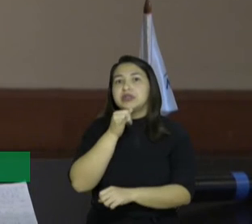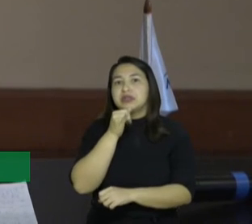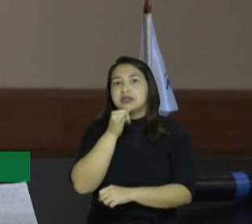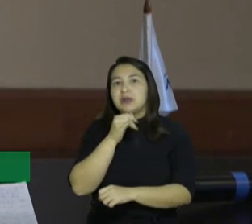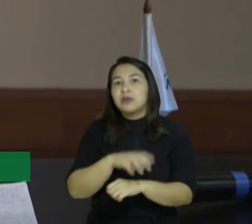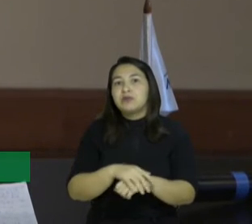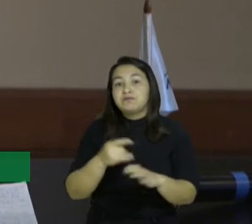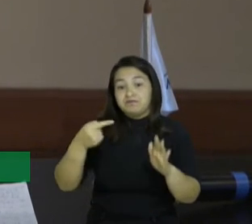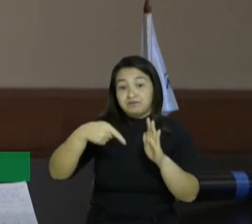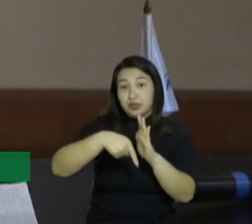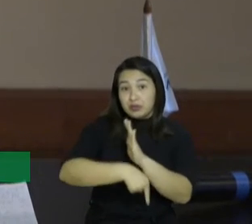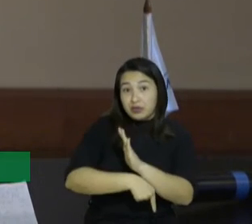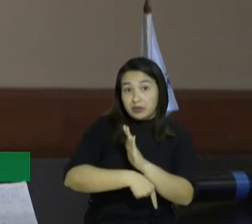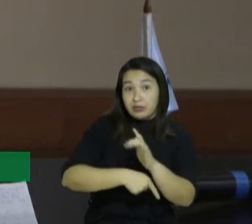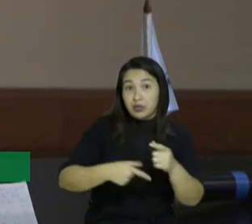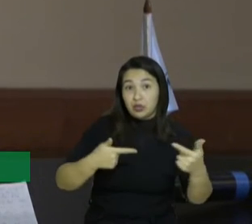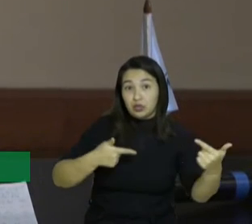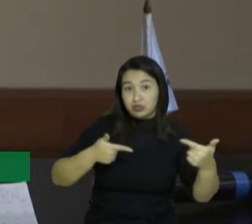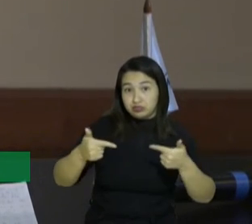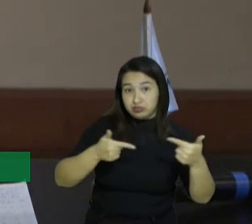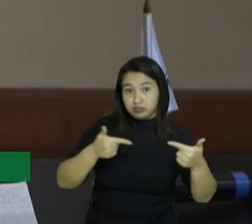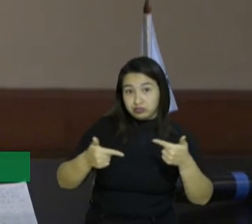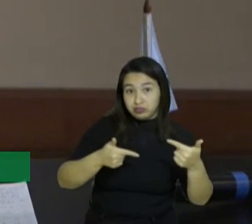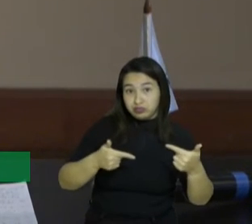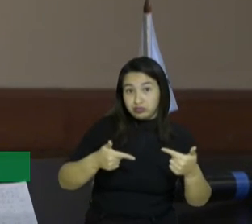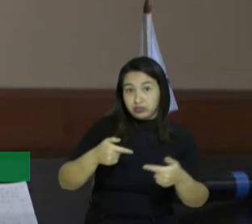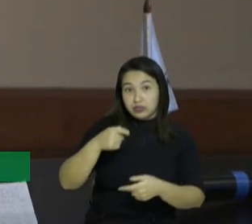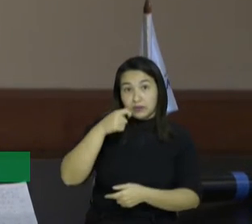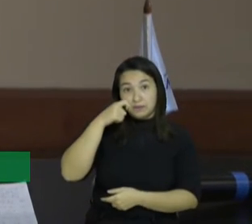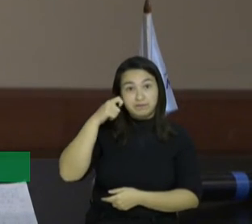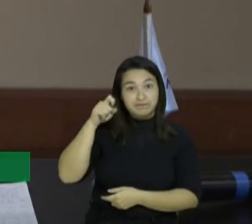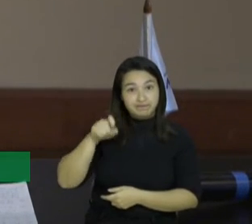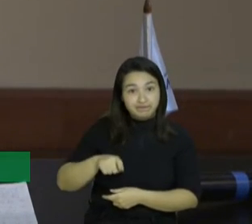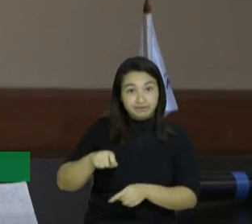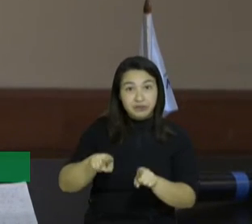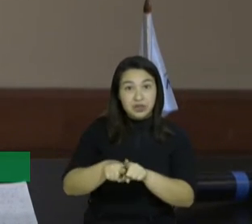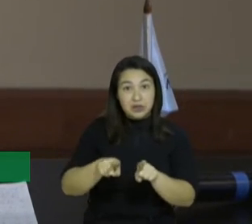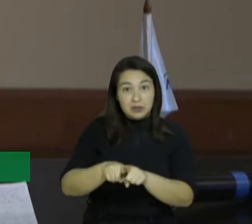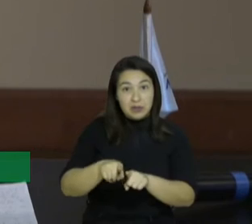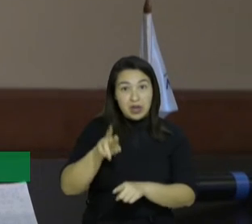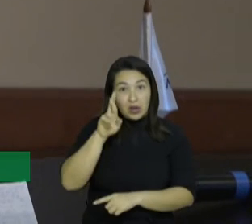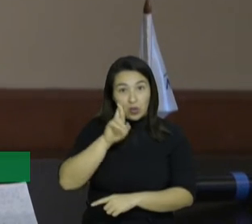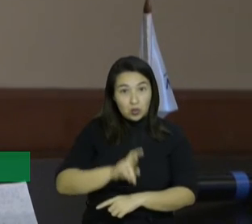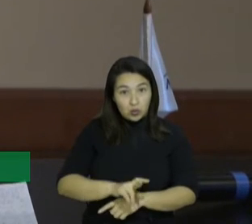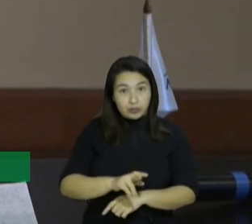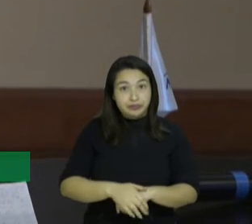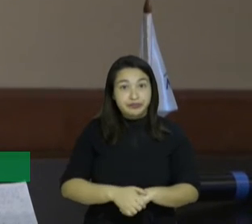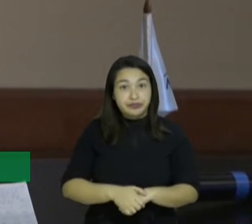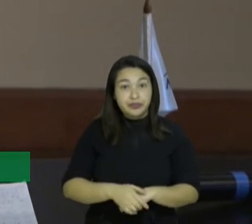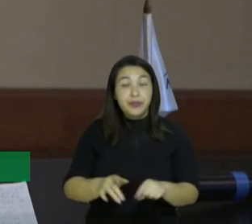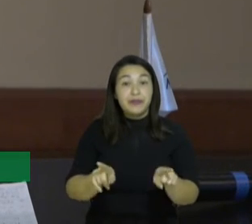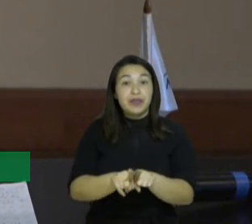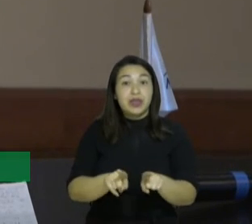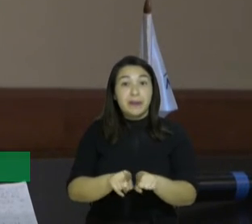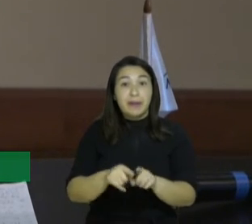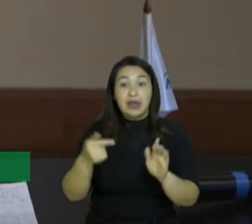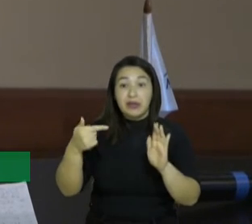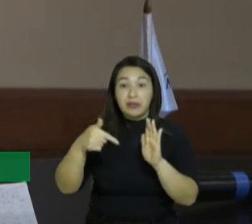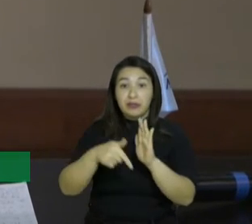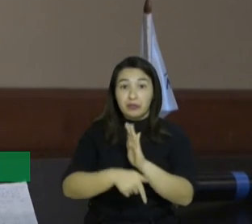aprofundamento do conflito Ucrânia Rússia e talvez um aprofundamento da crise e na China